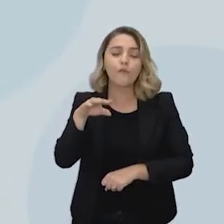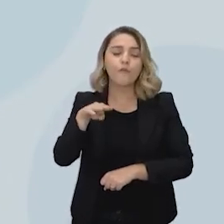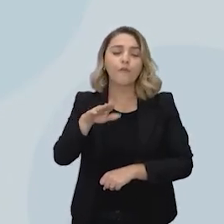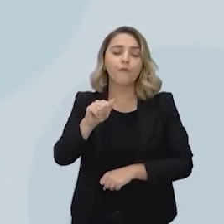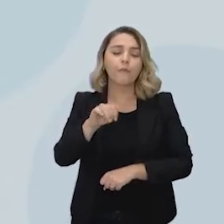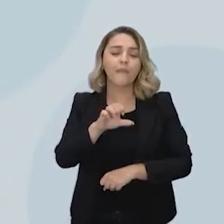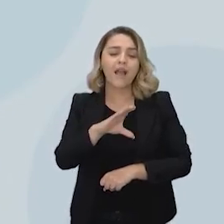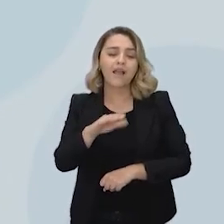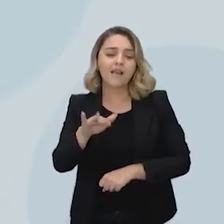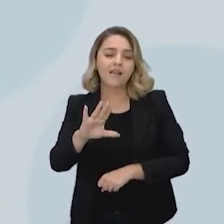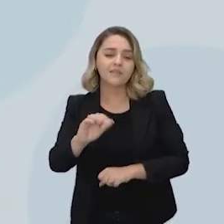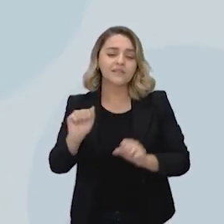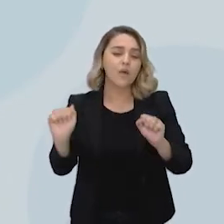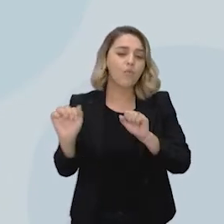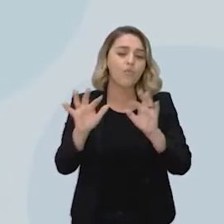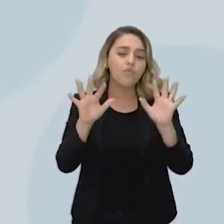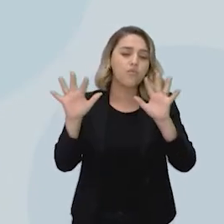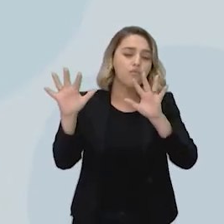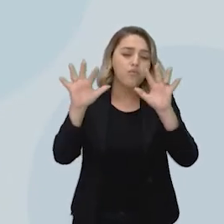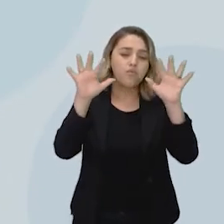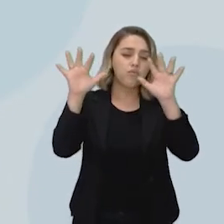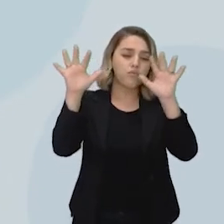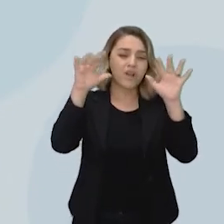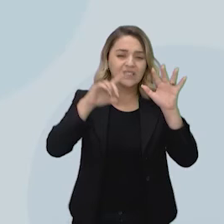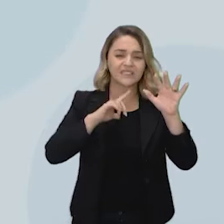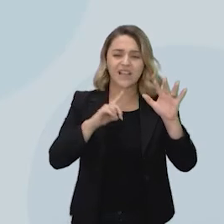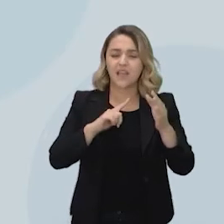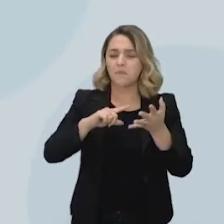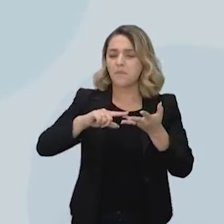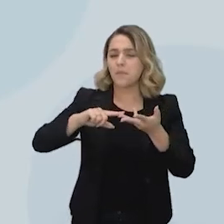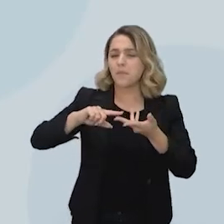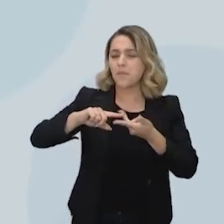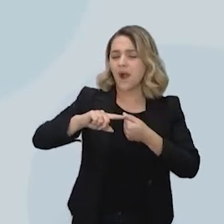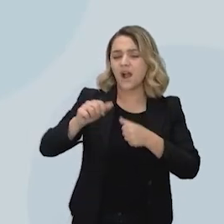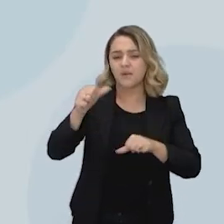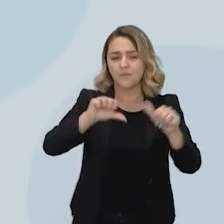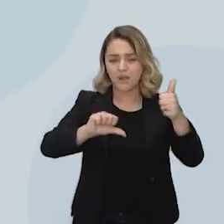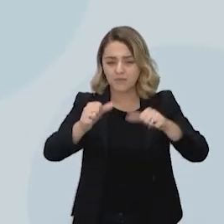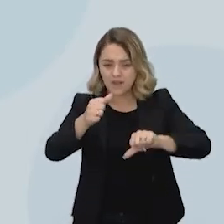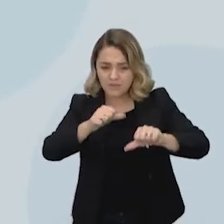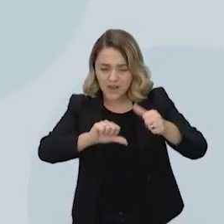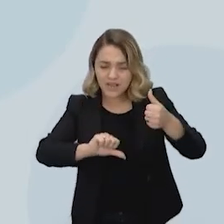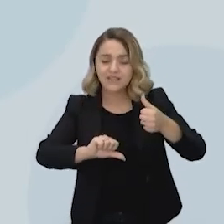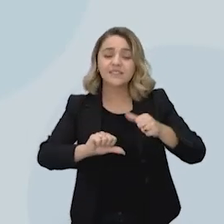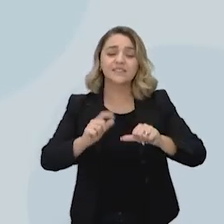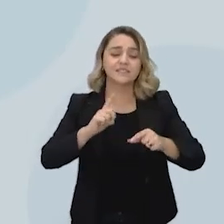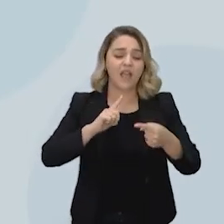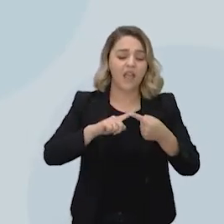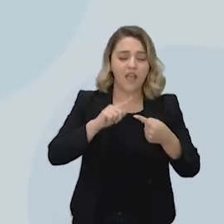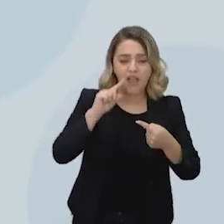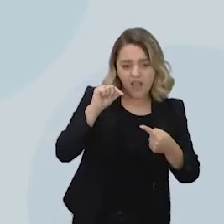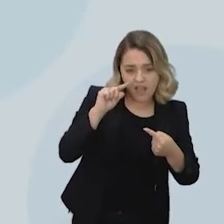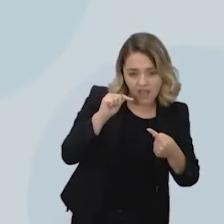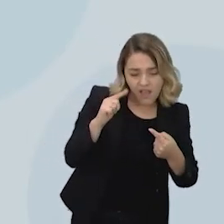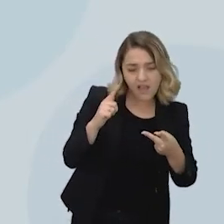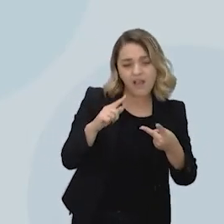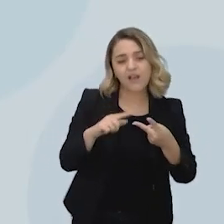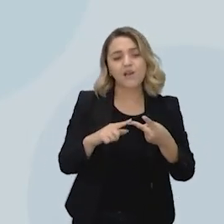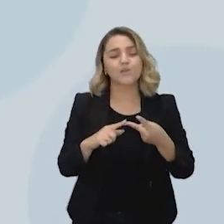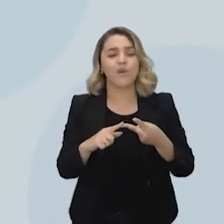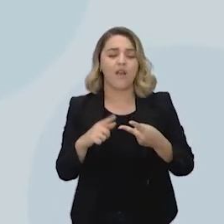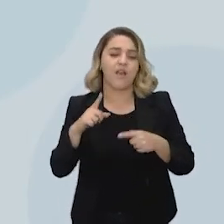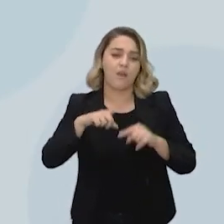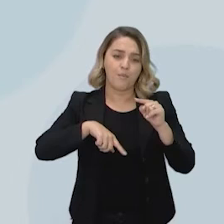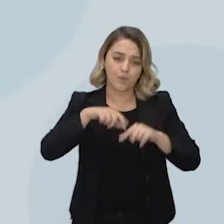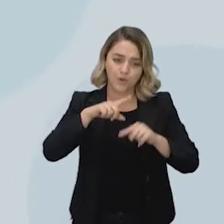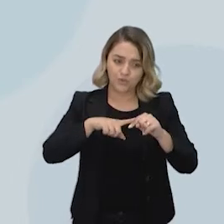assim que ele tem diversos compostos químicos, né, ele tem um pouco de água. Ele é um produto que a partir do